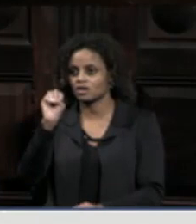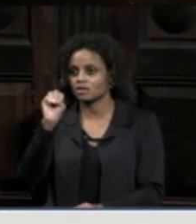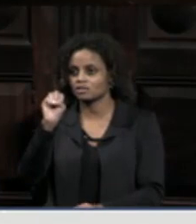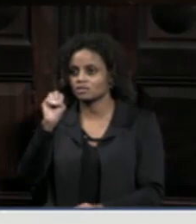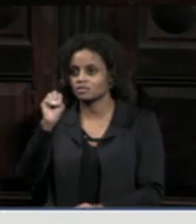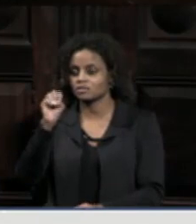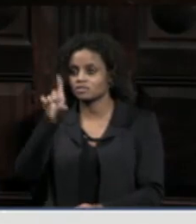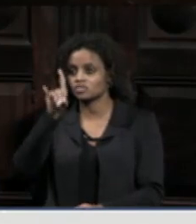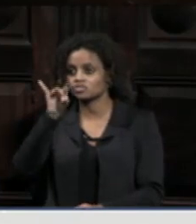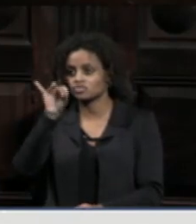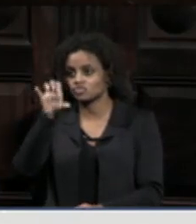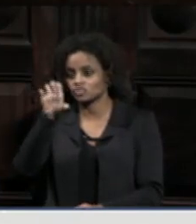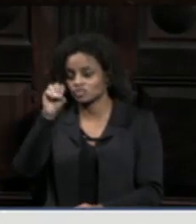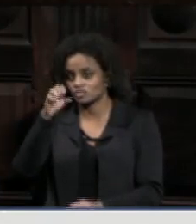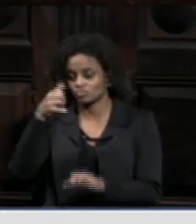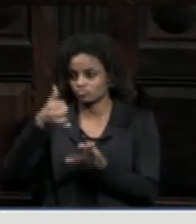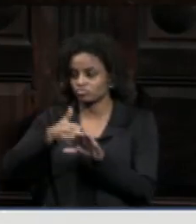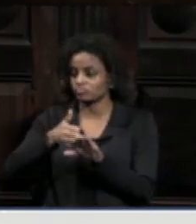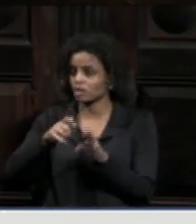Sempre